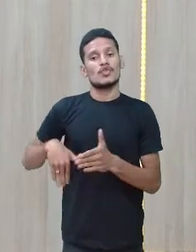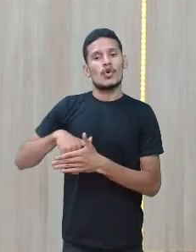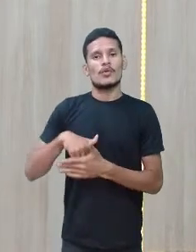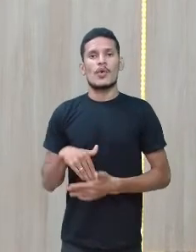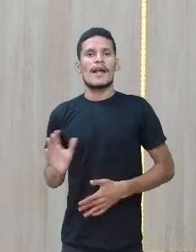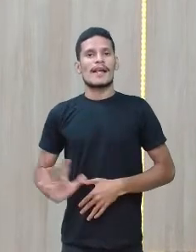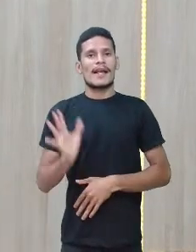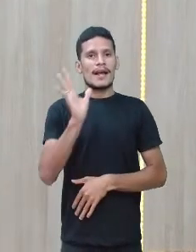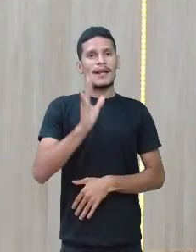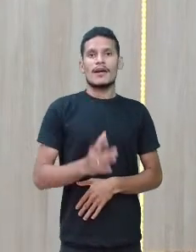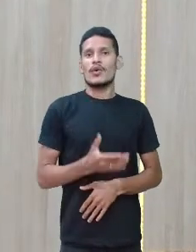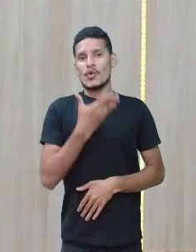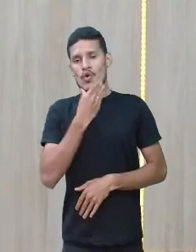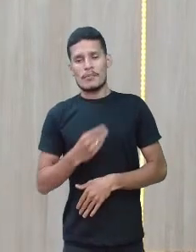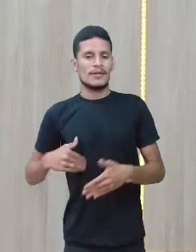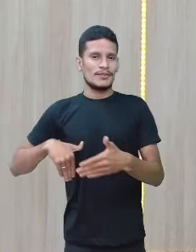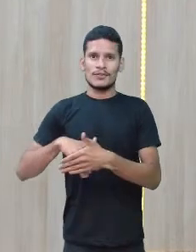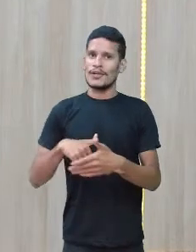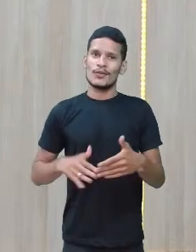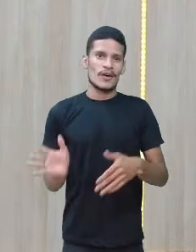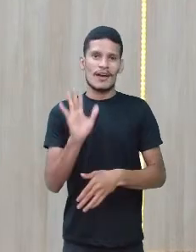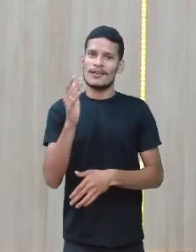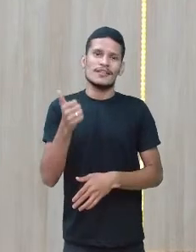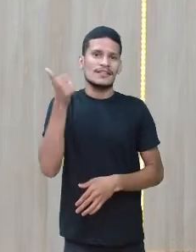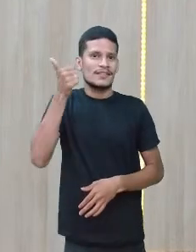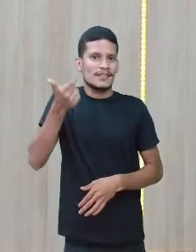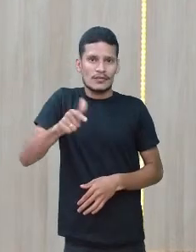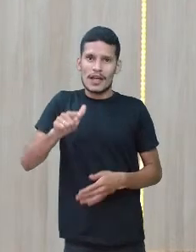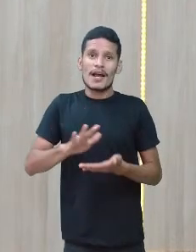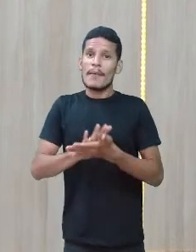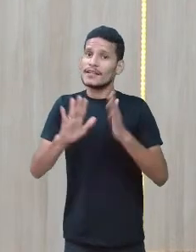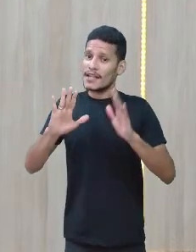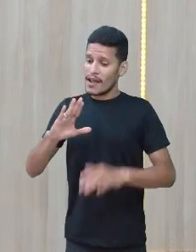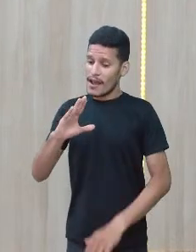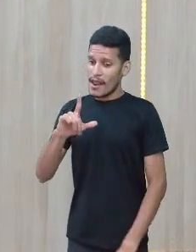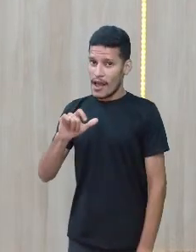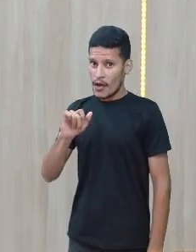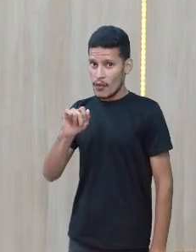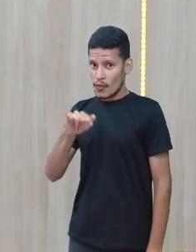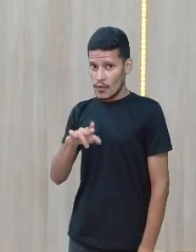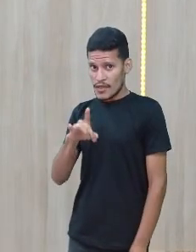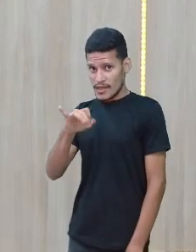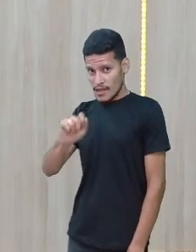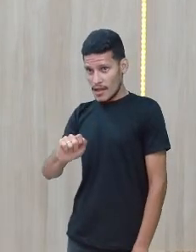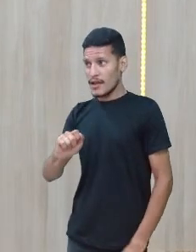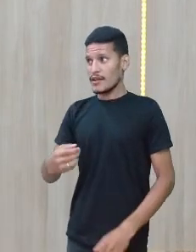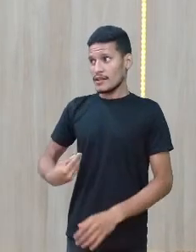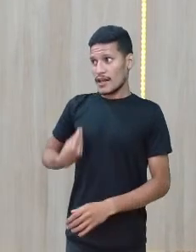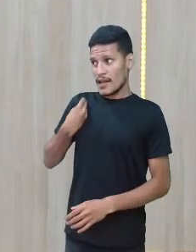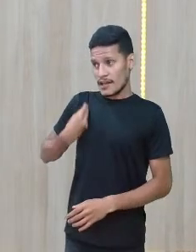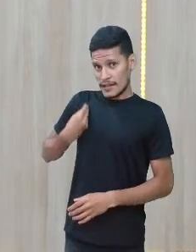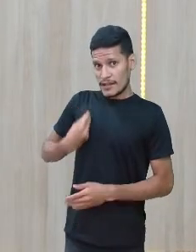caro não está aqui hoje, mas Cláudia está aqui para representar,